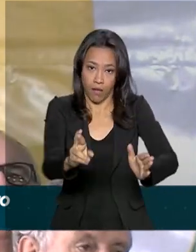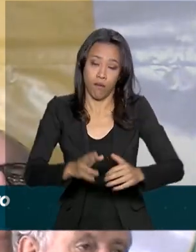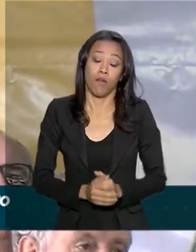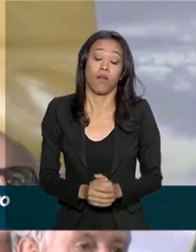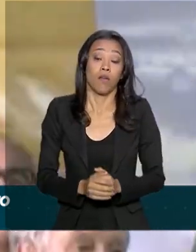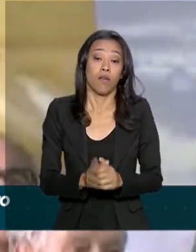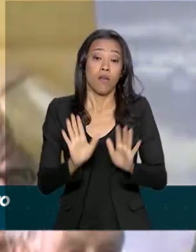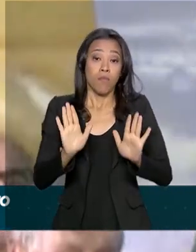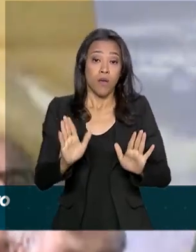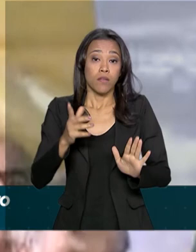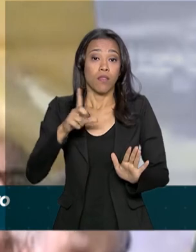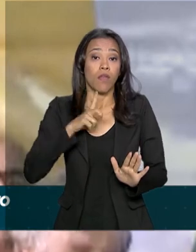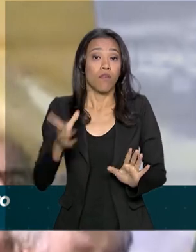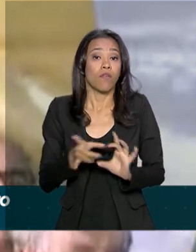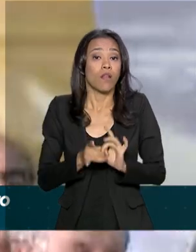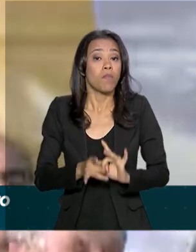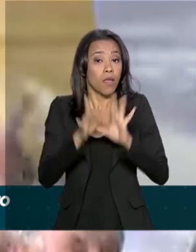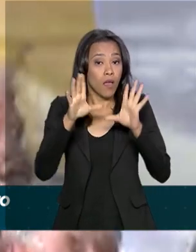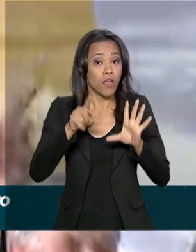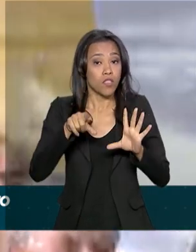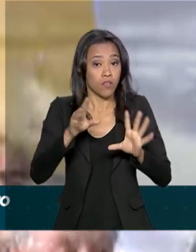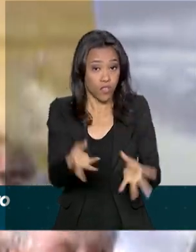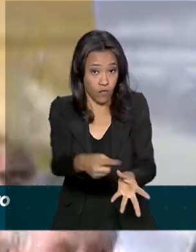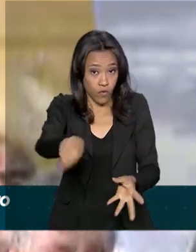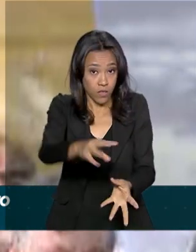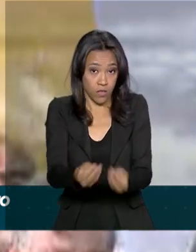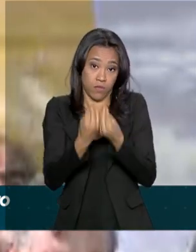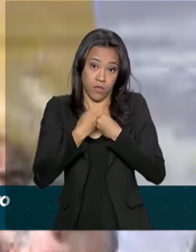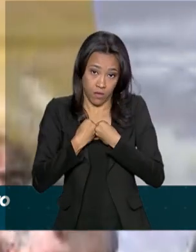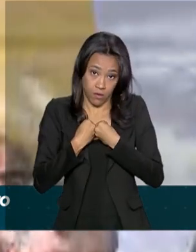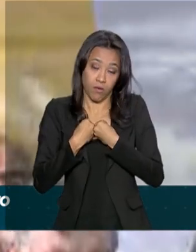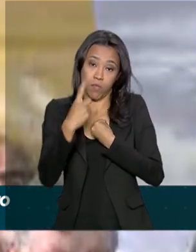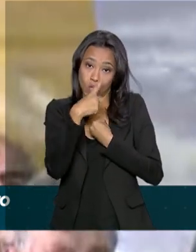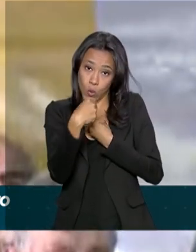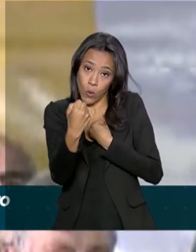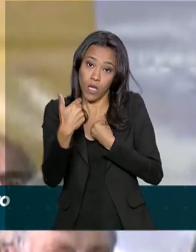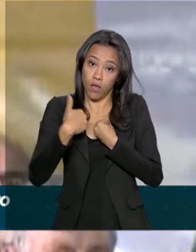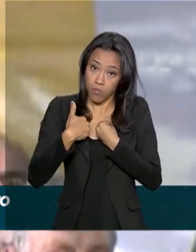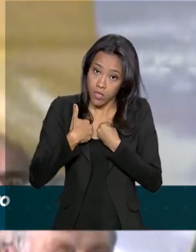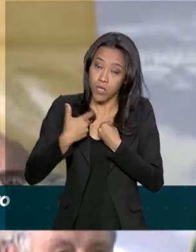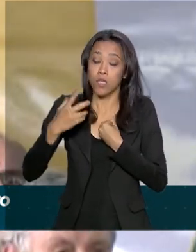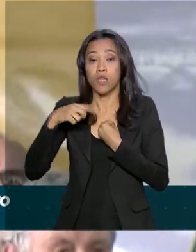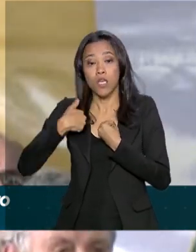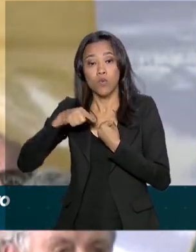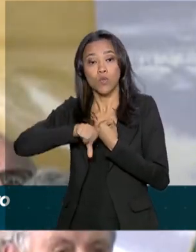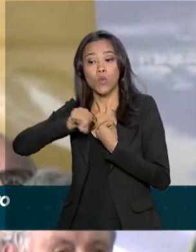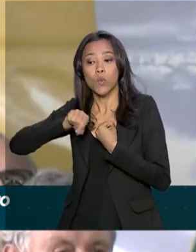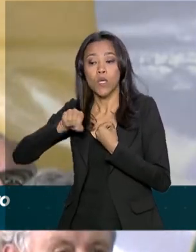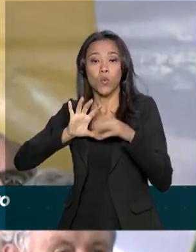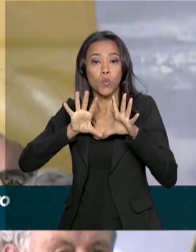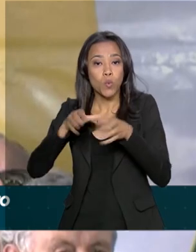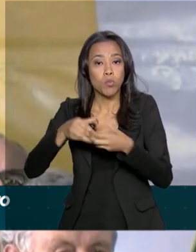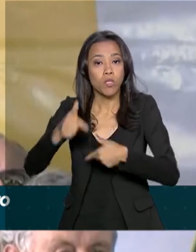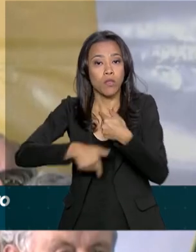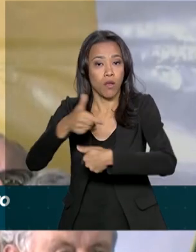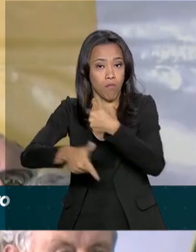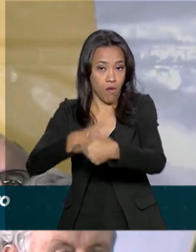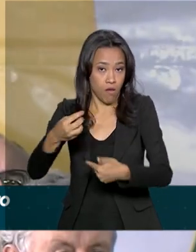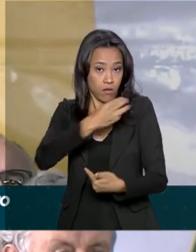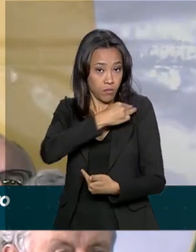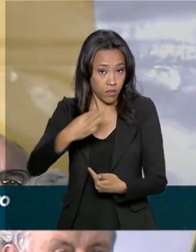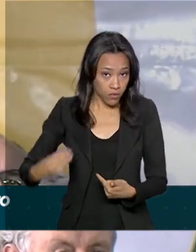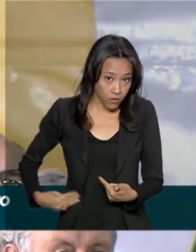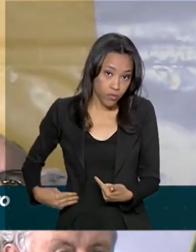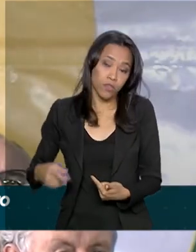tive, dado por vocês, para escolher a minha equipe de ministro, é que me faz, mesmo